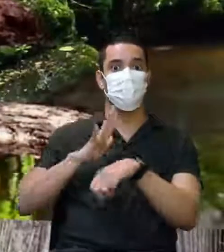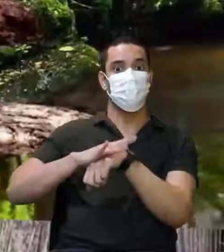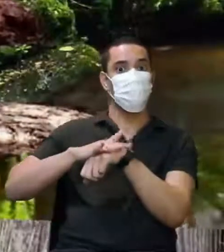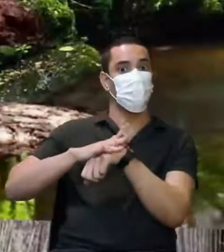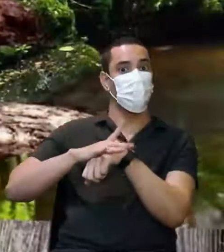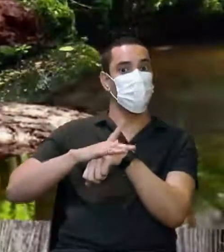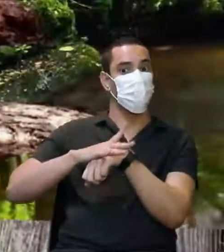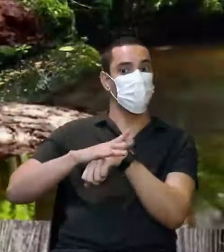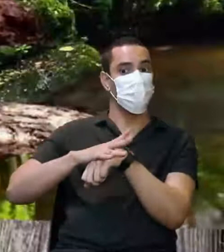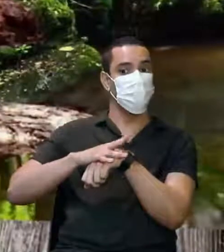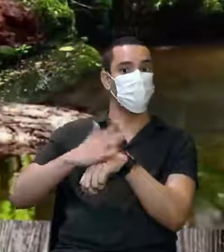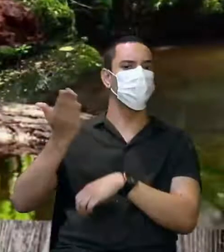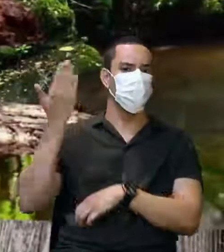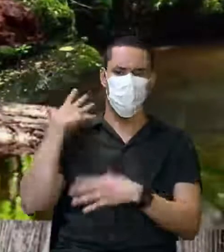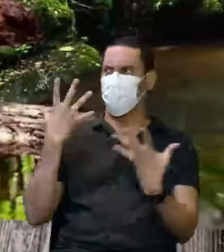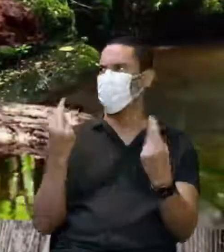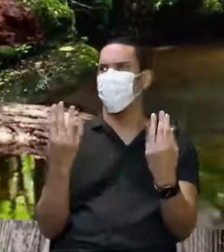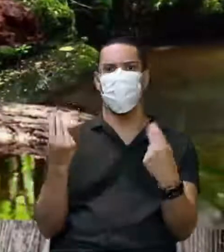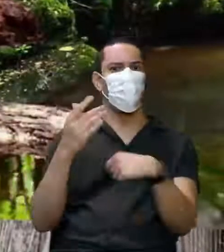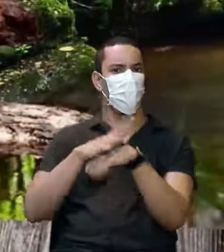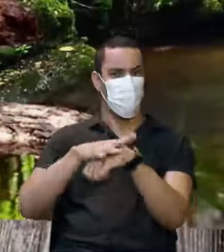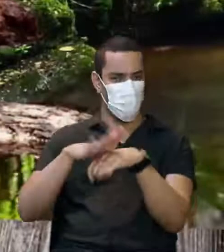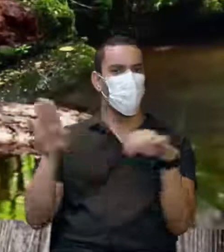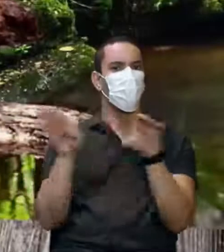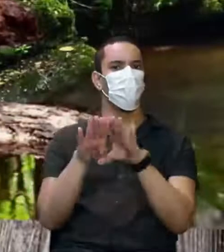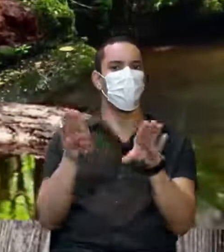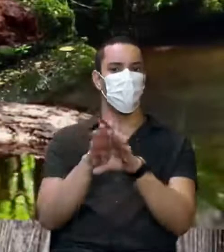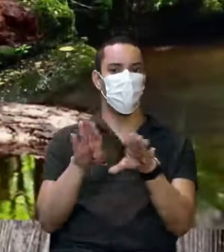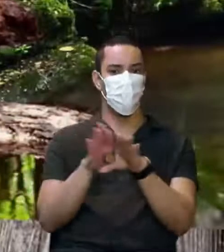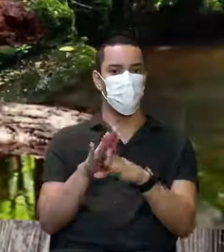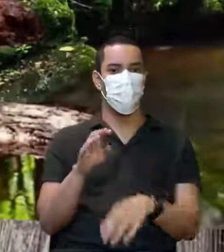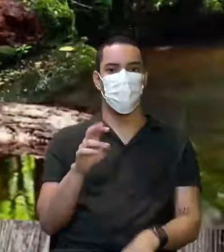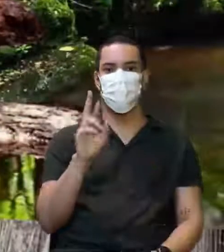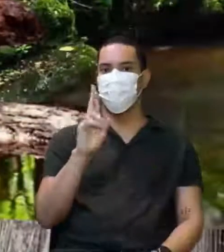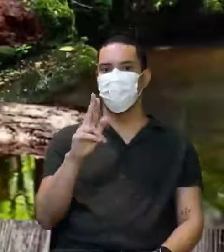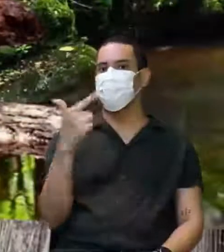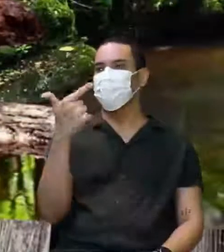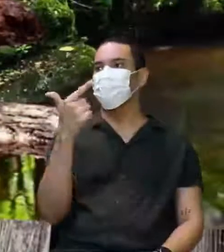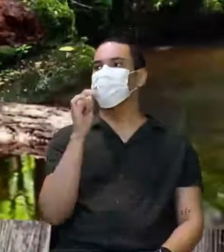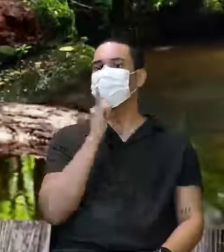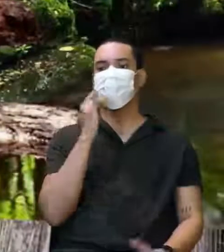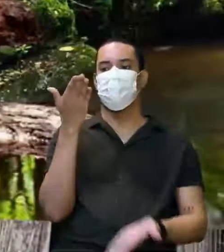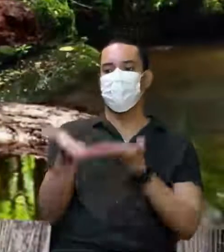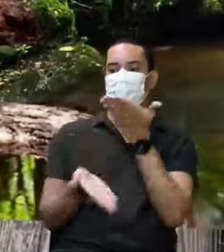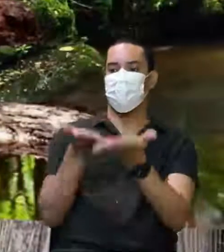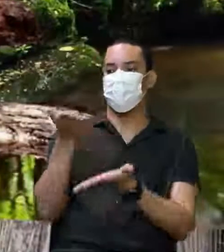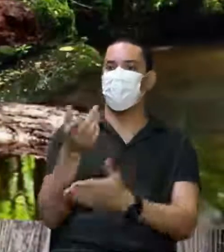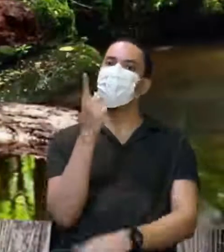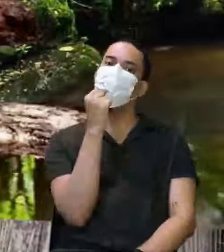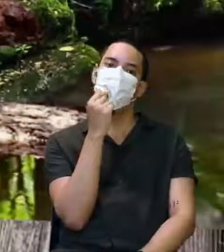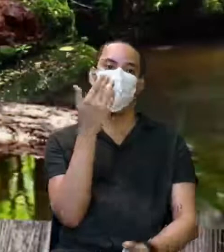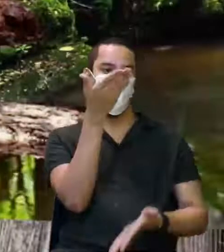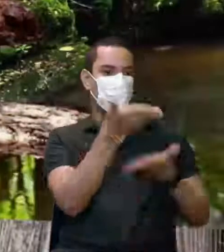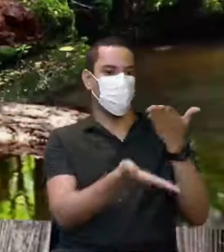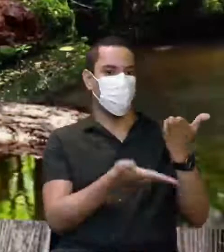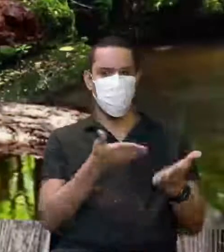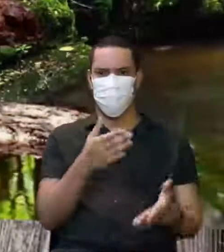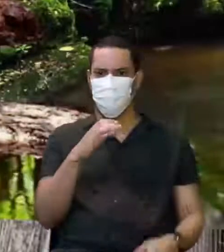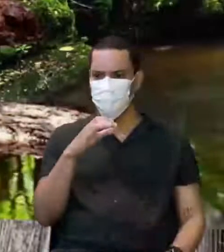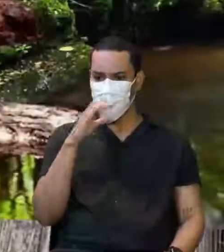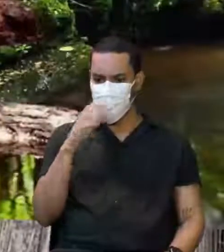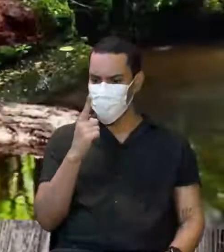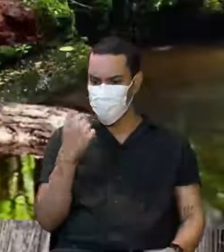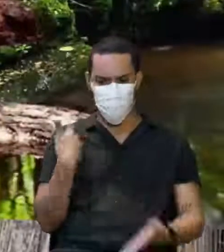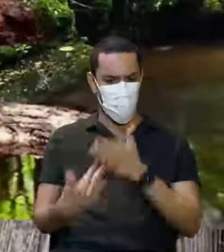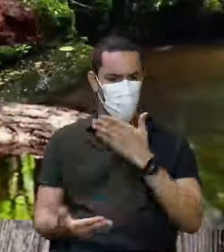queridos. Muitas doenças, tá? Eles não tinham conhecimento de tratar a água. Um dia eles viam um copo d'água, eles